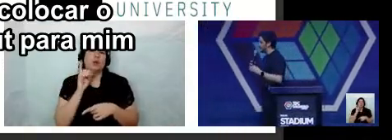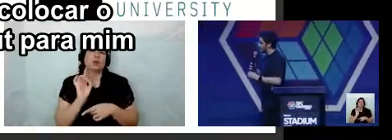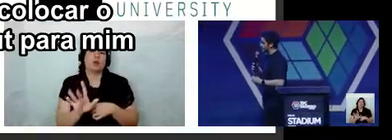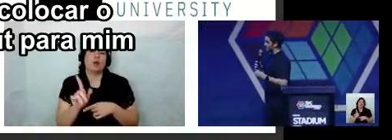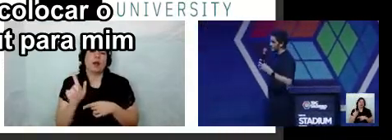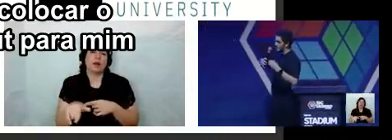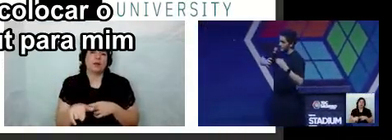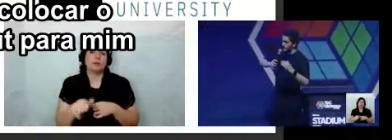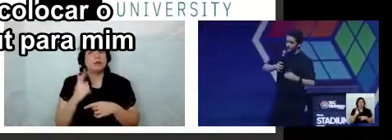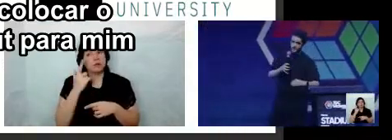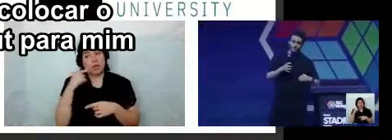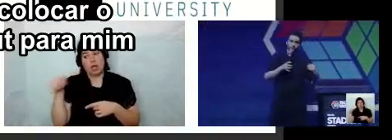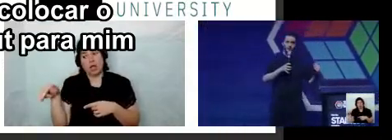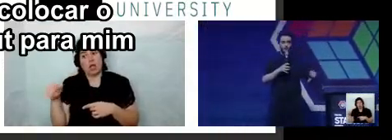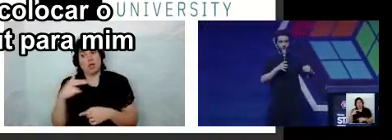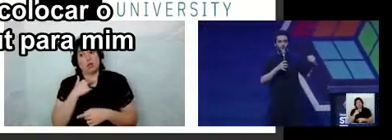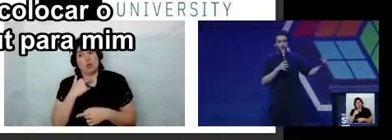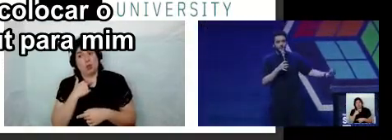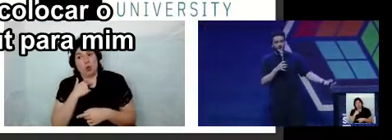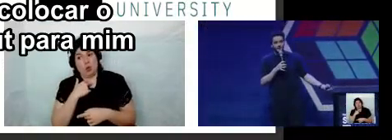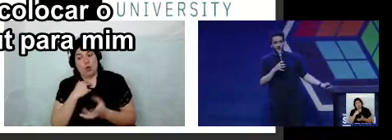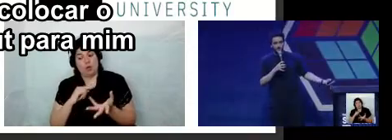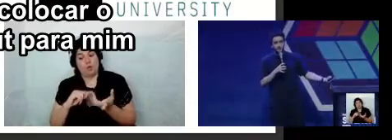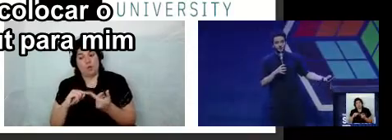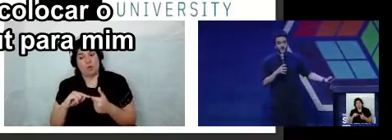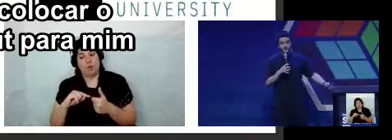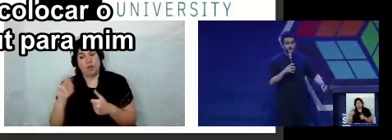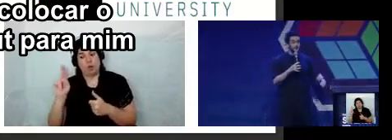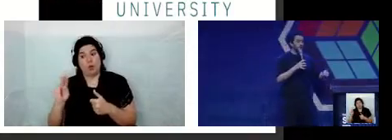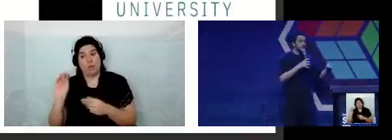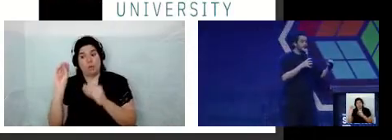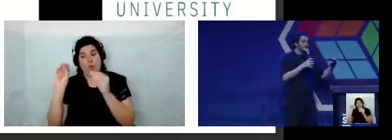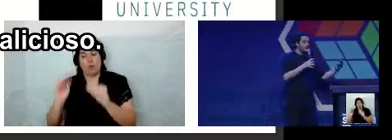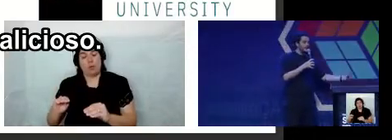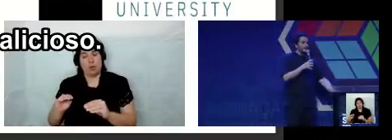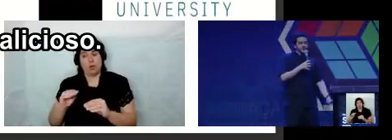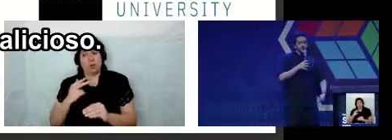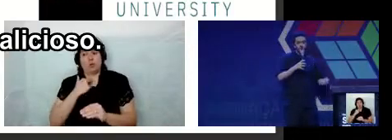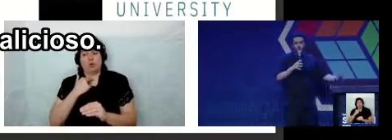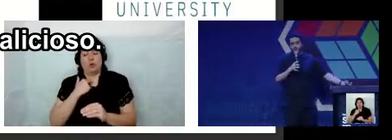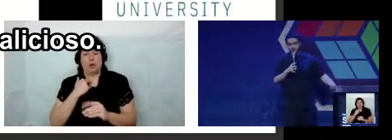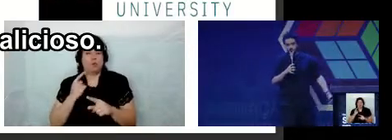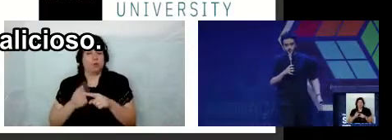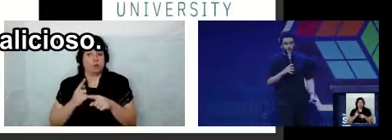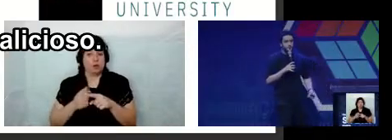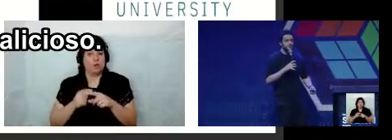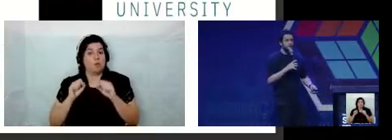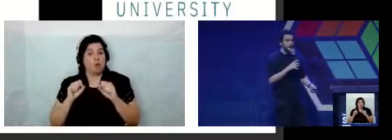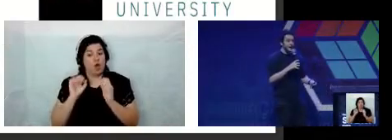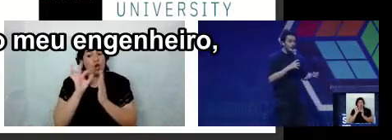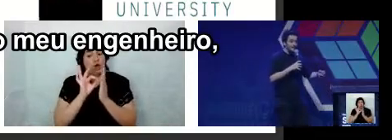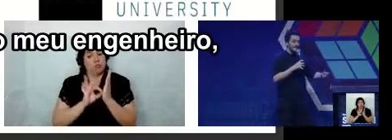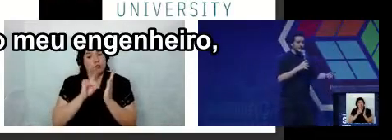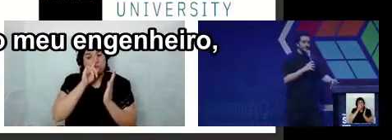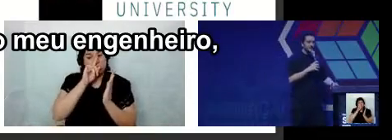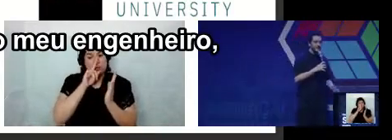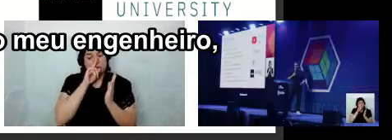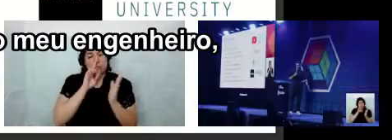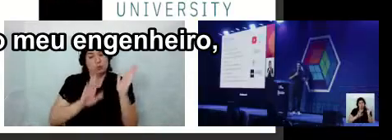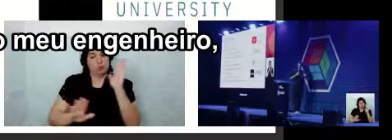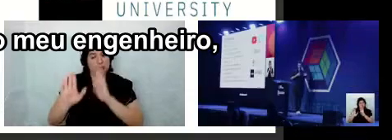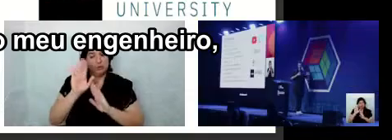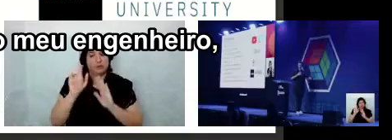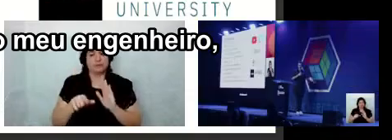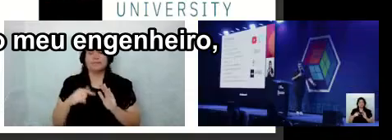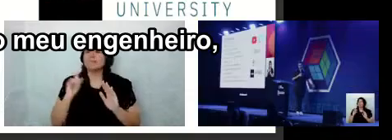aqui eu não posso colocar o que o usuário preencheu no input para mim, porque pode ser um código malicioso. Eu preciso, na